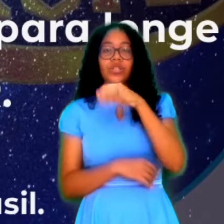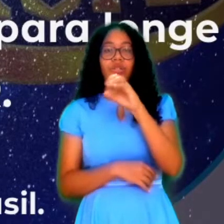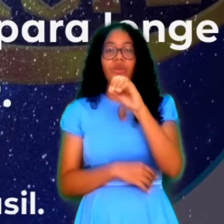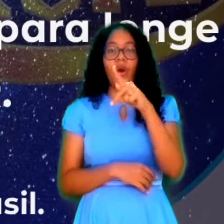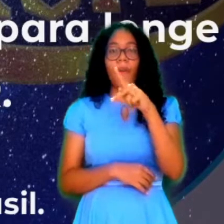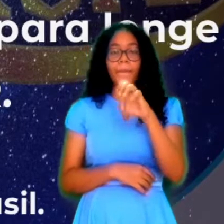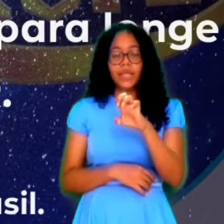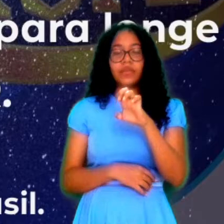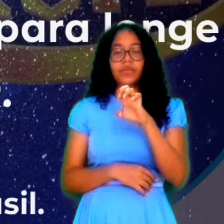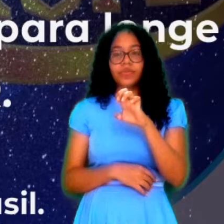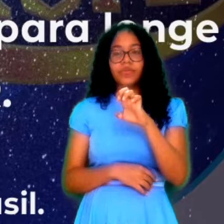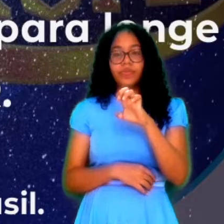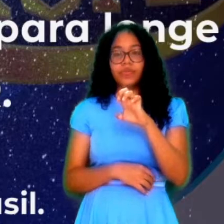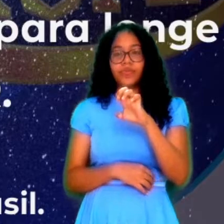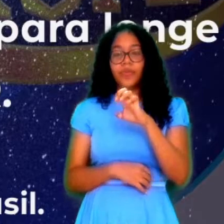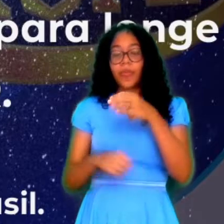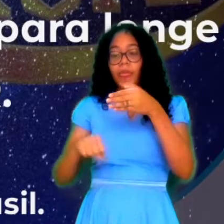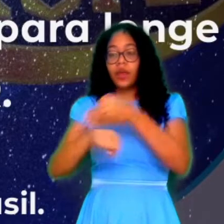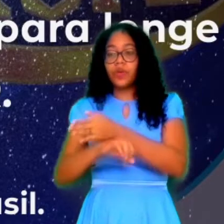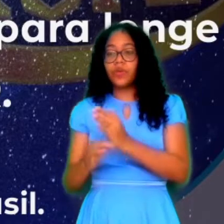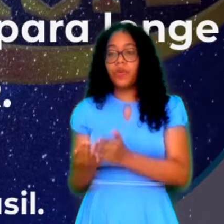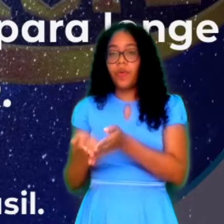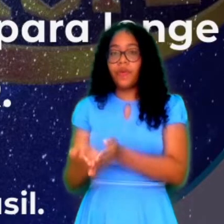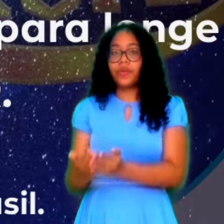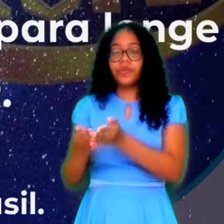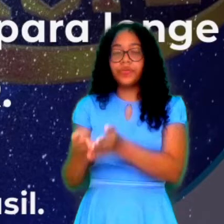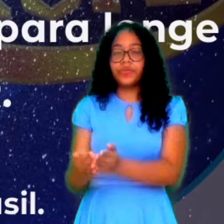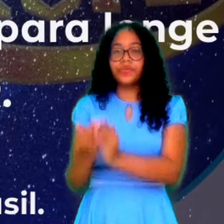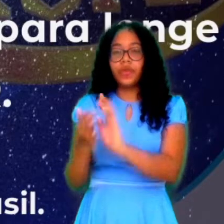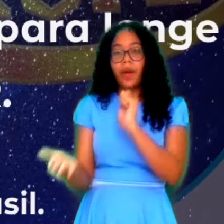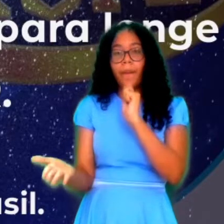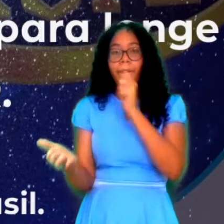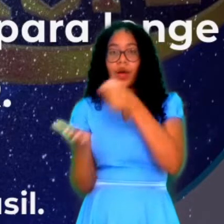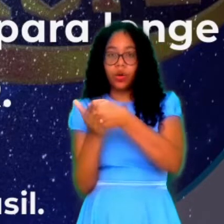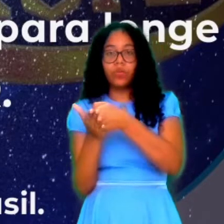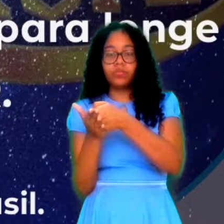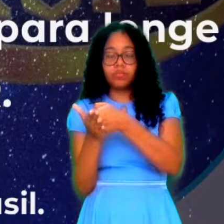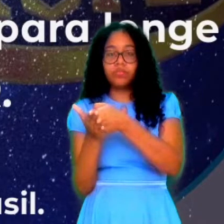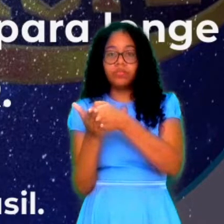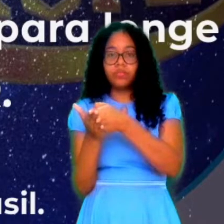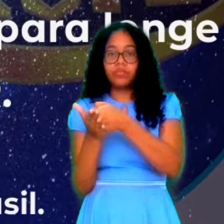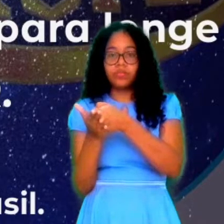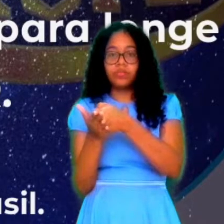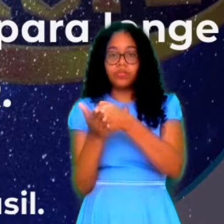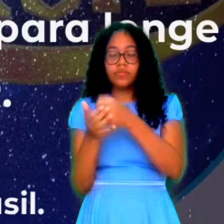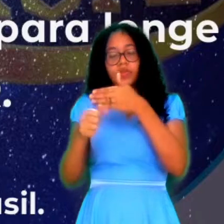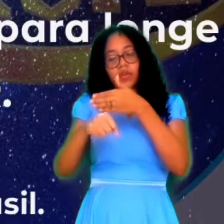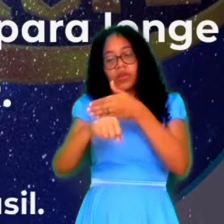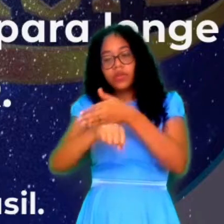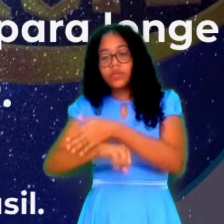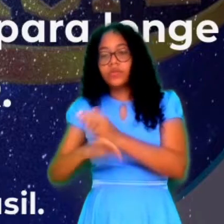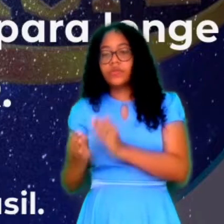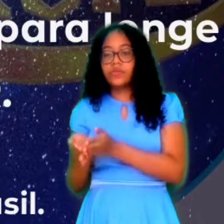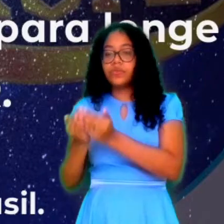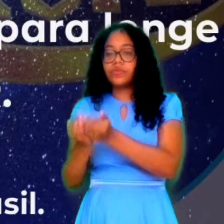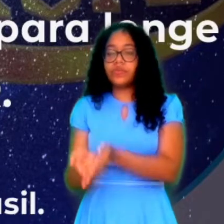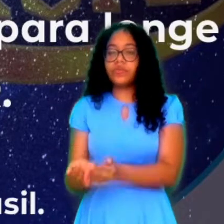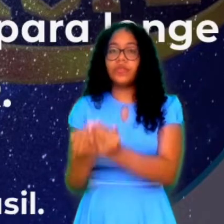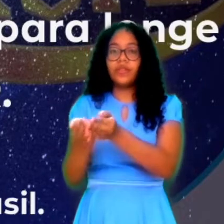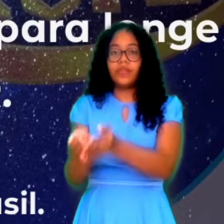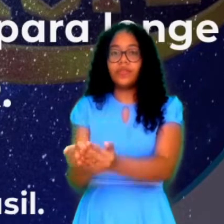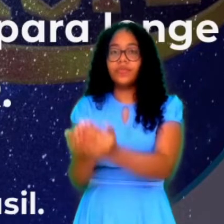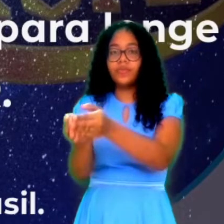para Tarsis. Pagou, pois, a sua passagem e embarcou nele para ir com eles